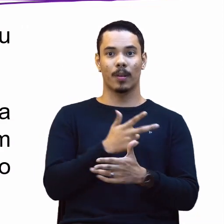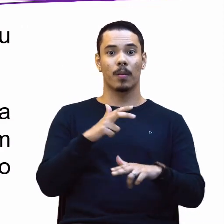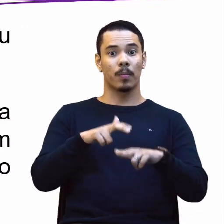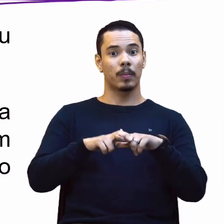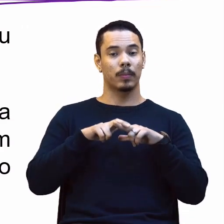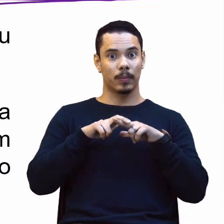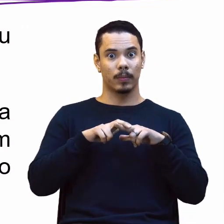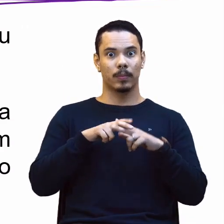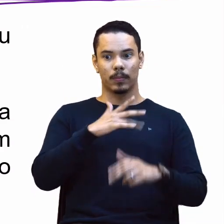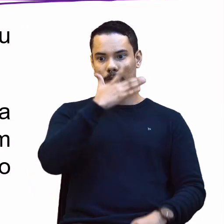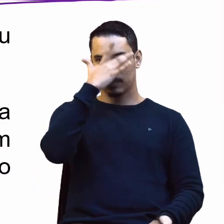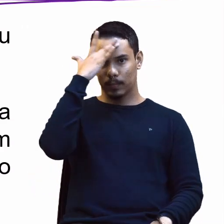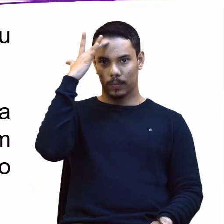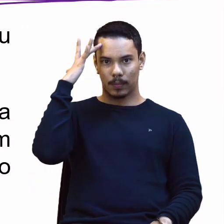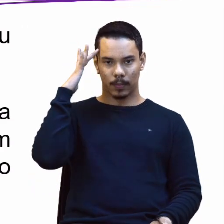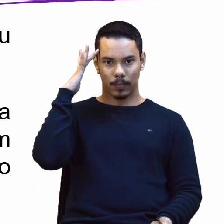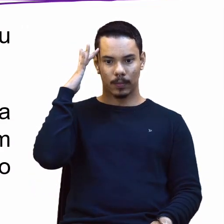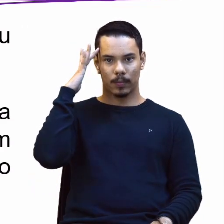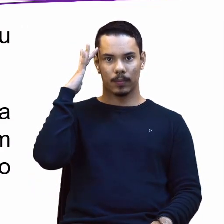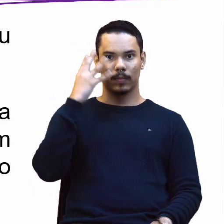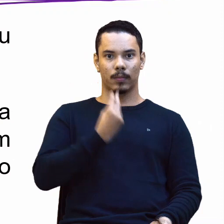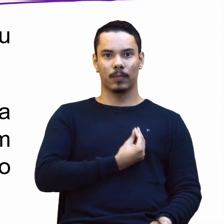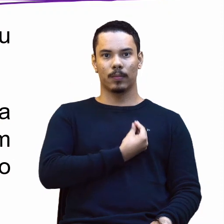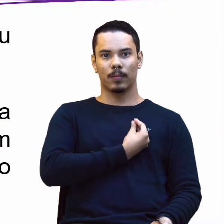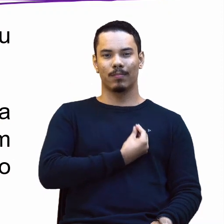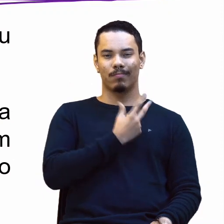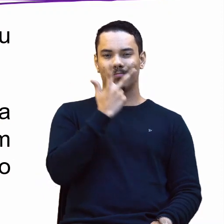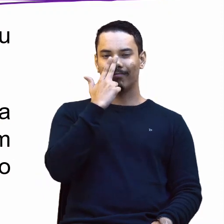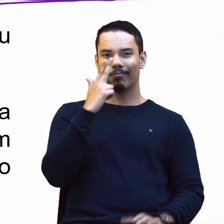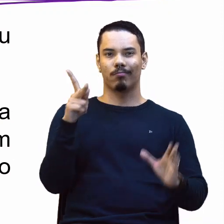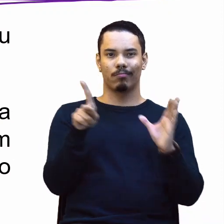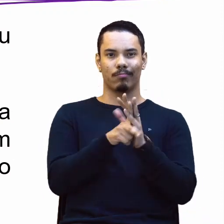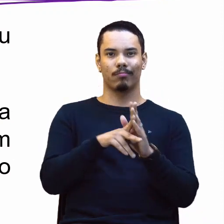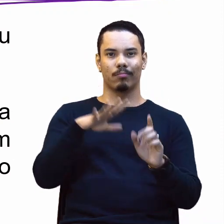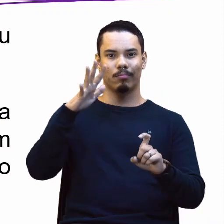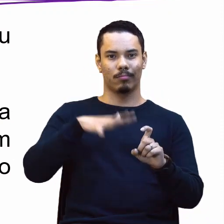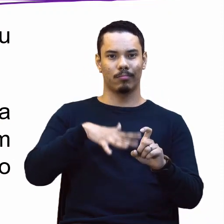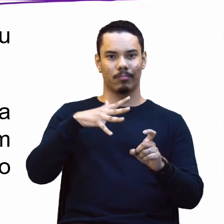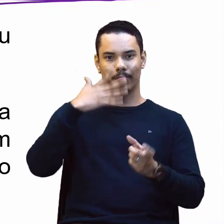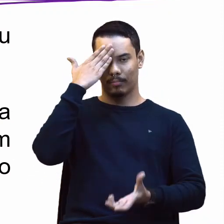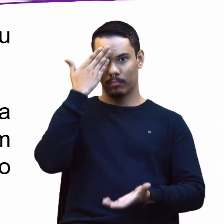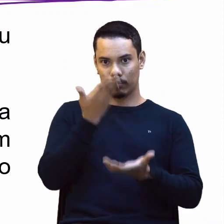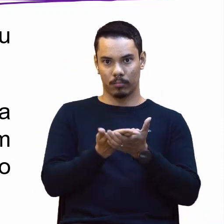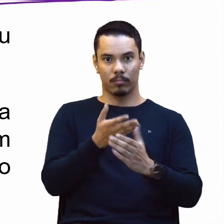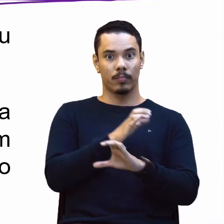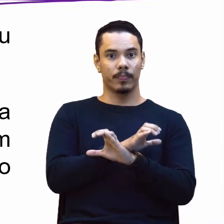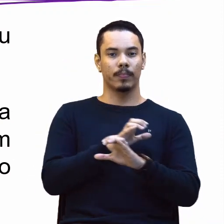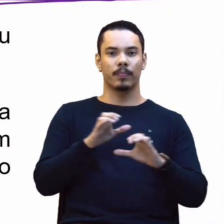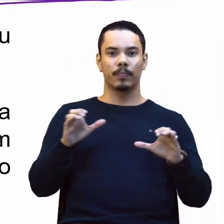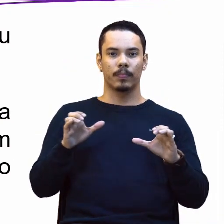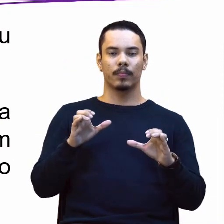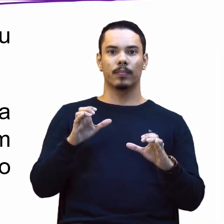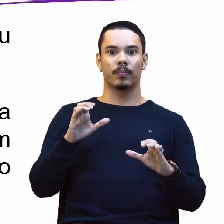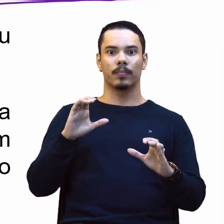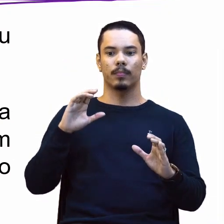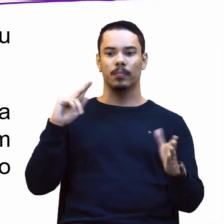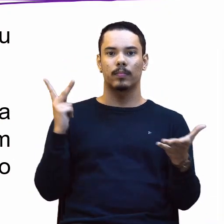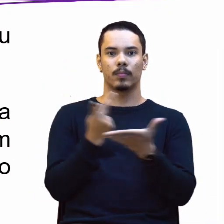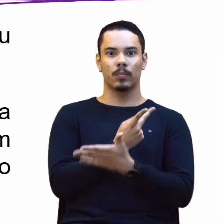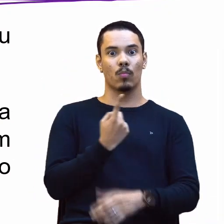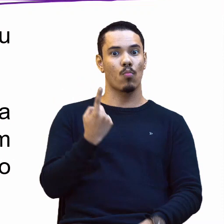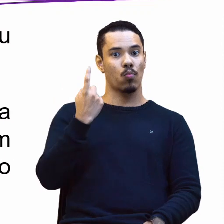que vivem do mito, pensamento mítico, se torna a única